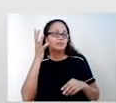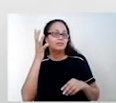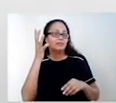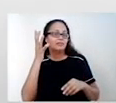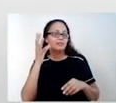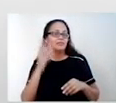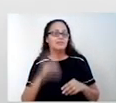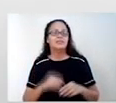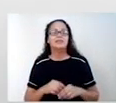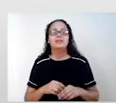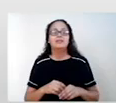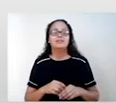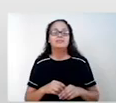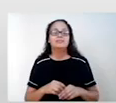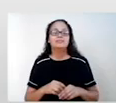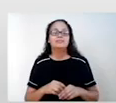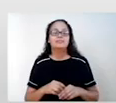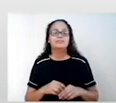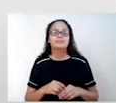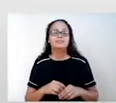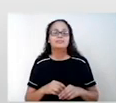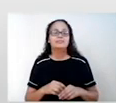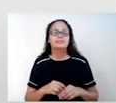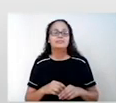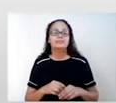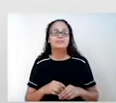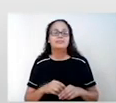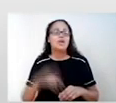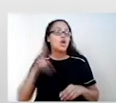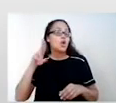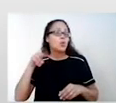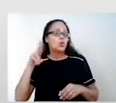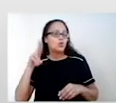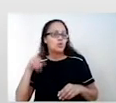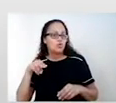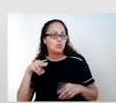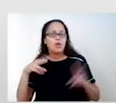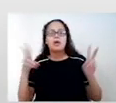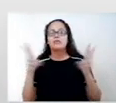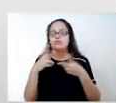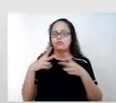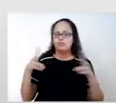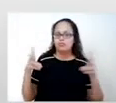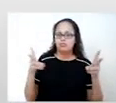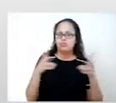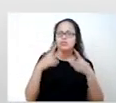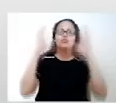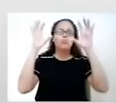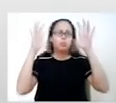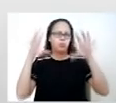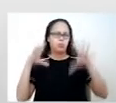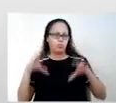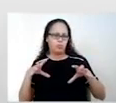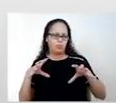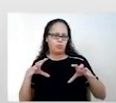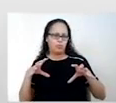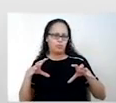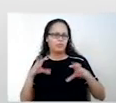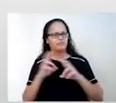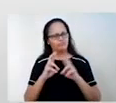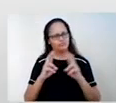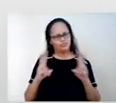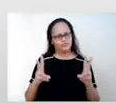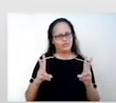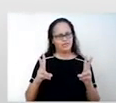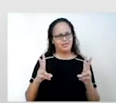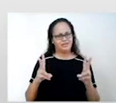aconteceu. Então, olha, numa cidade que nunca nem ventou nem choveu, muito estranho, né? Tá